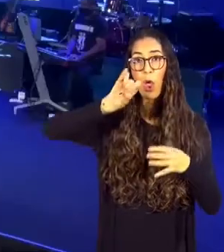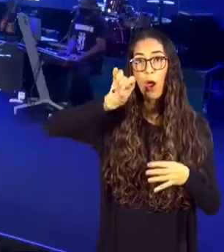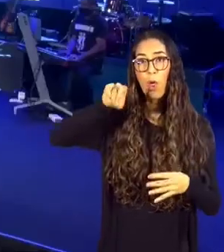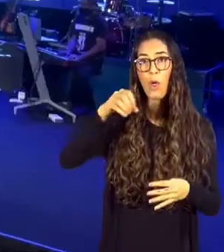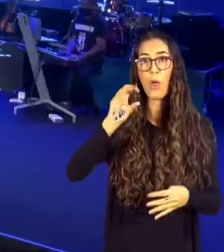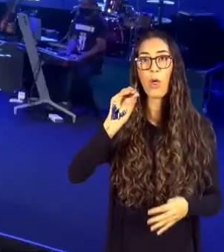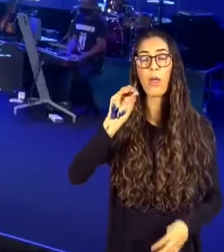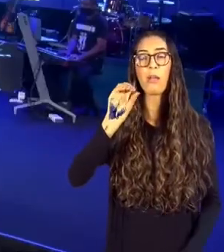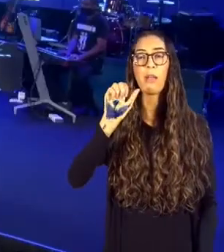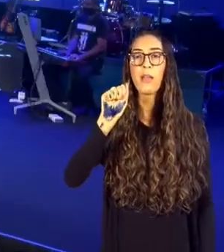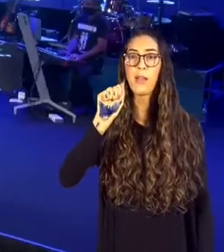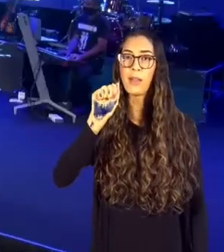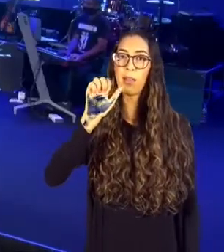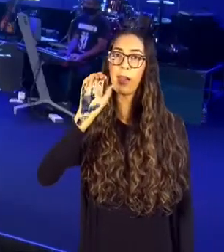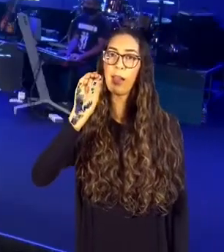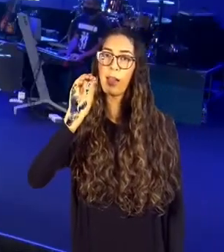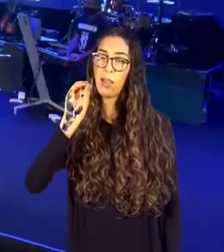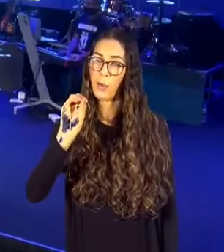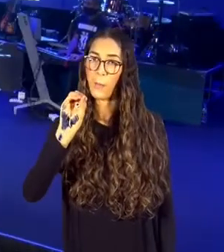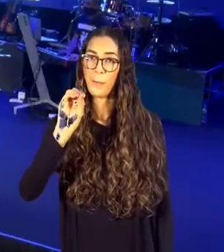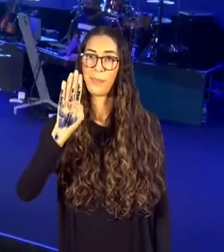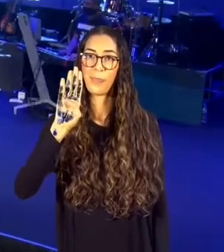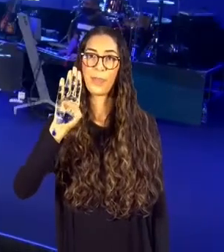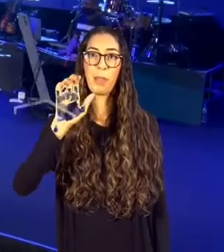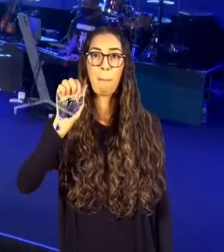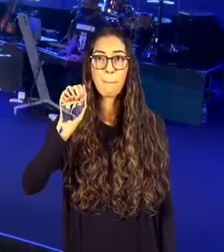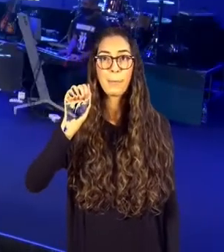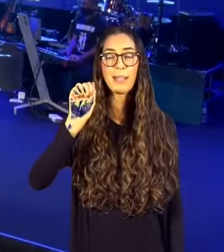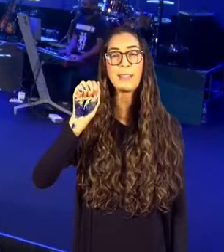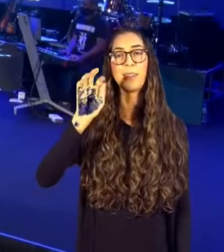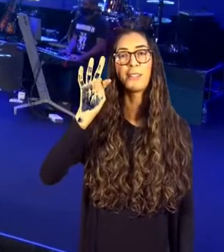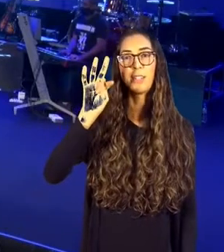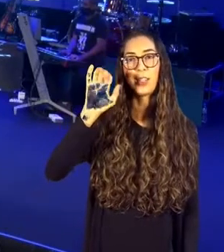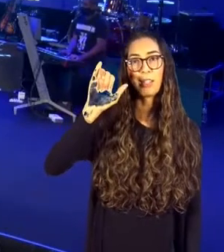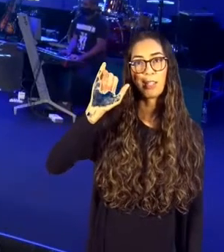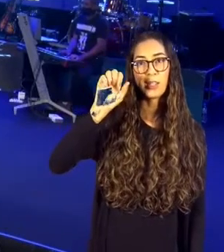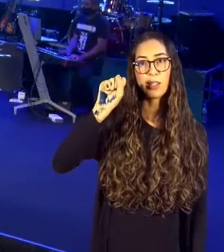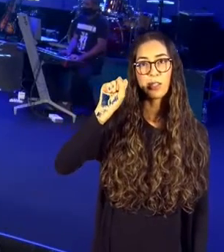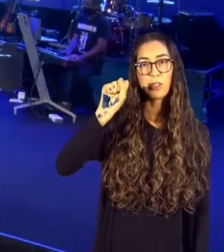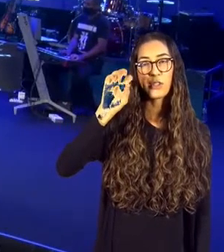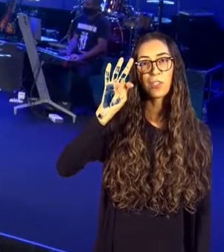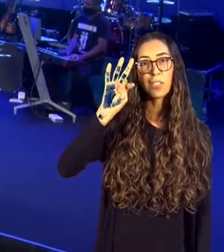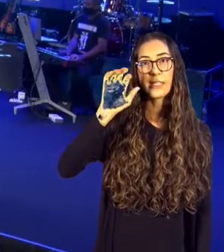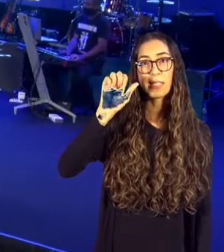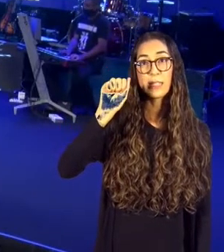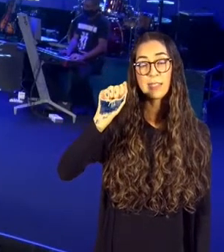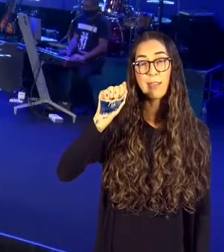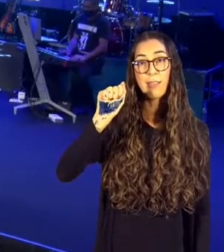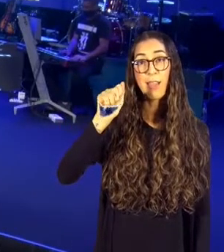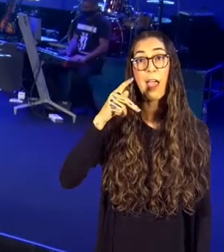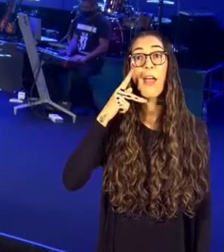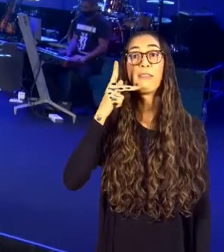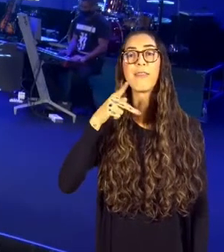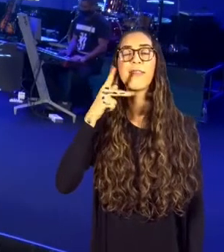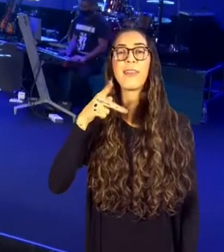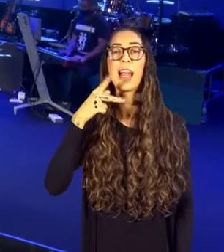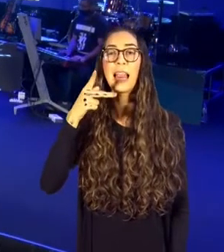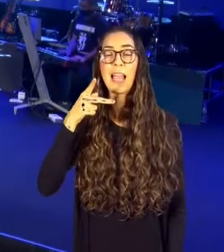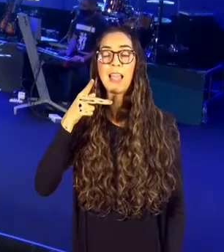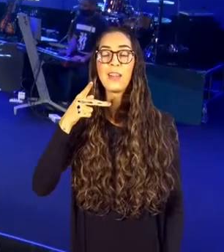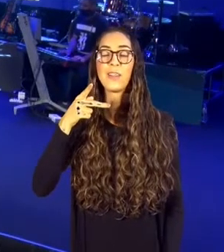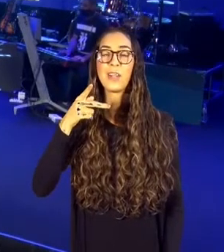cima de tudo só em Jesus, meu irmão. Olha lá, Malaquias 3:1 diz assim, vejam, eu enviarei